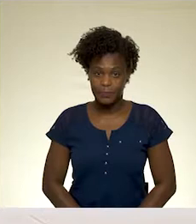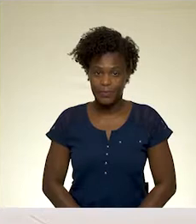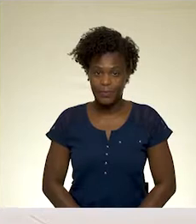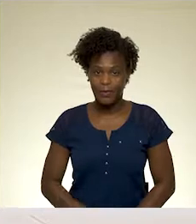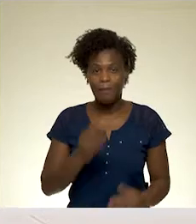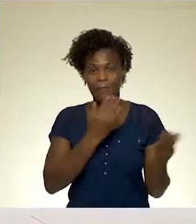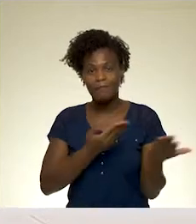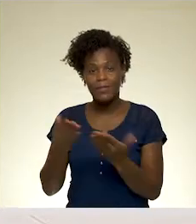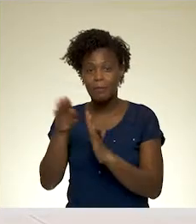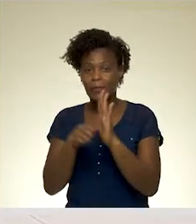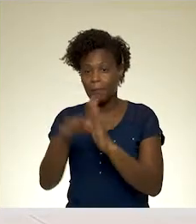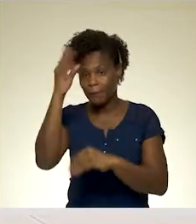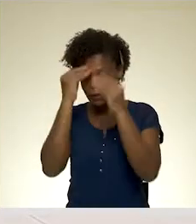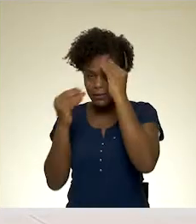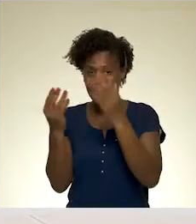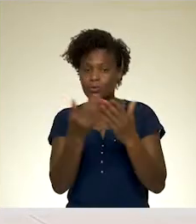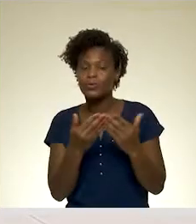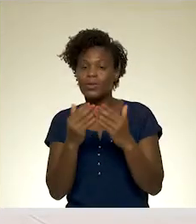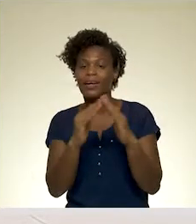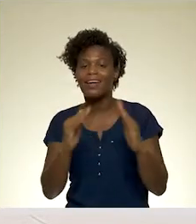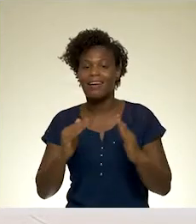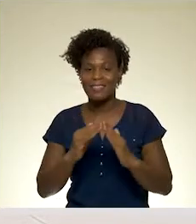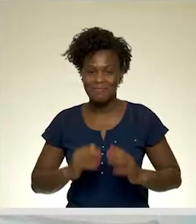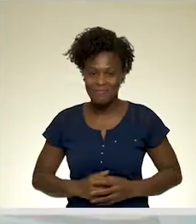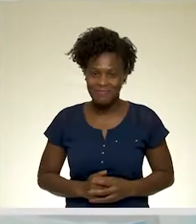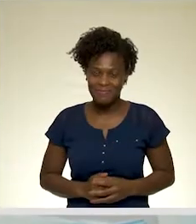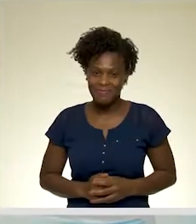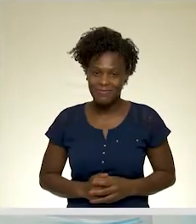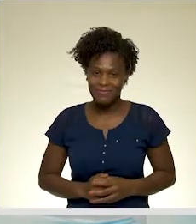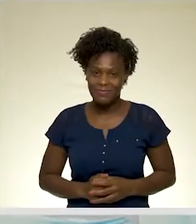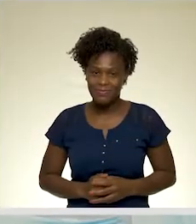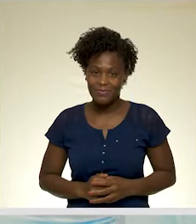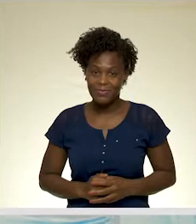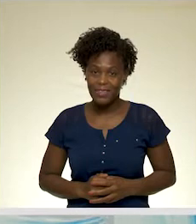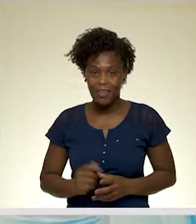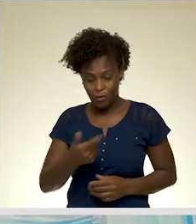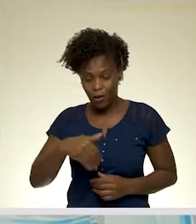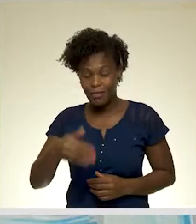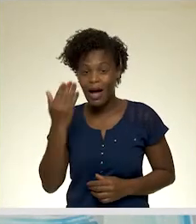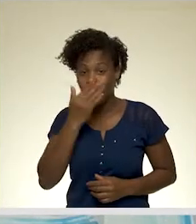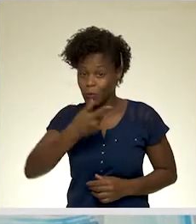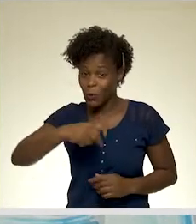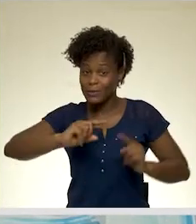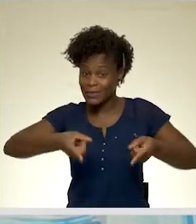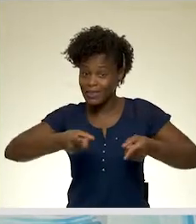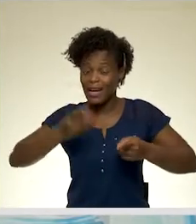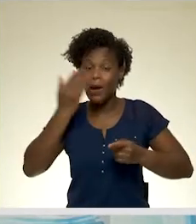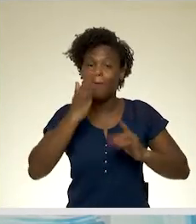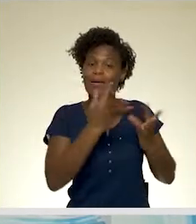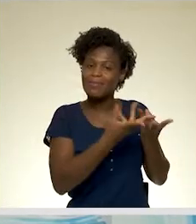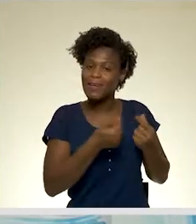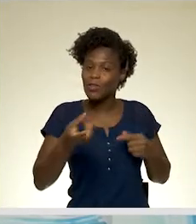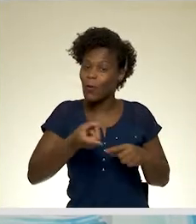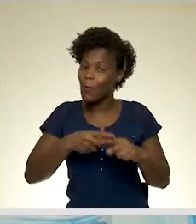Bem-vindo ao programa Aprender e Estudar em Casa. Vamos iniciar a nossa aula de matemática, nono